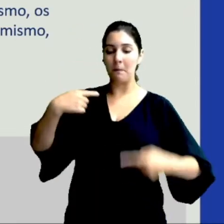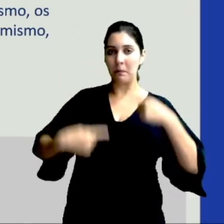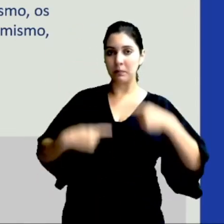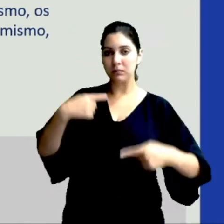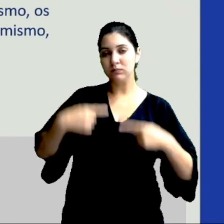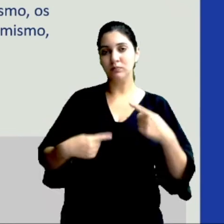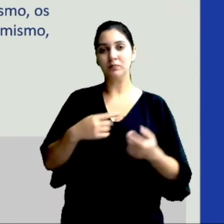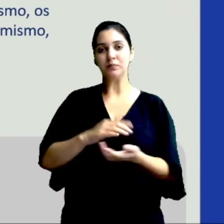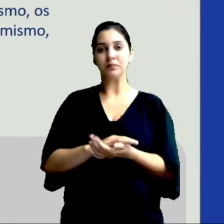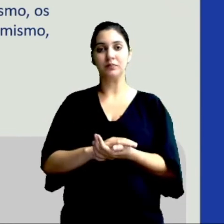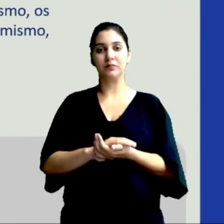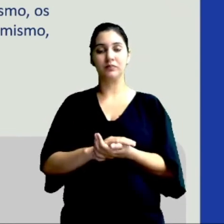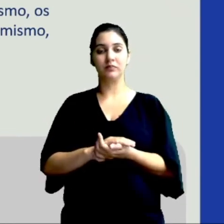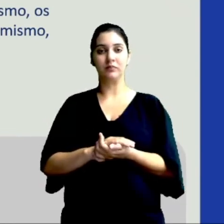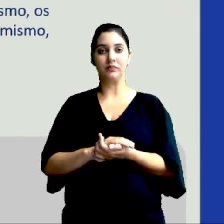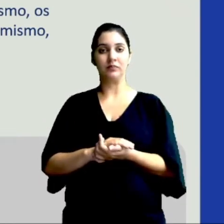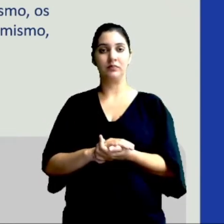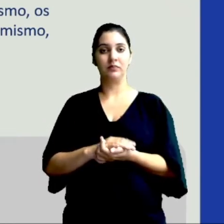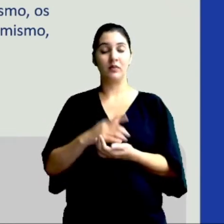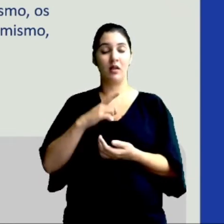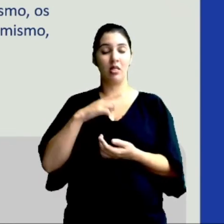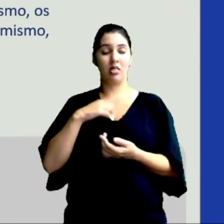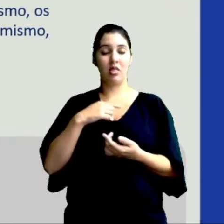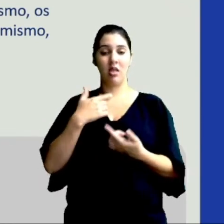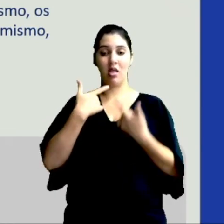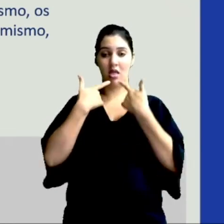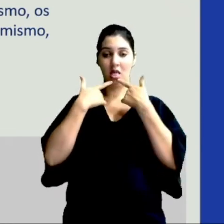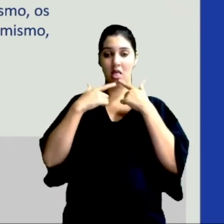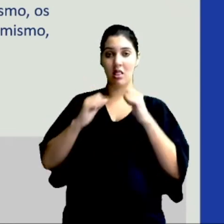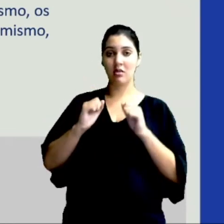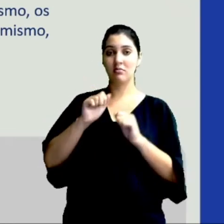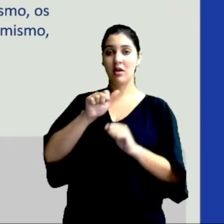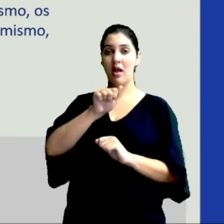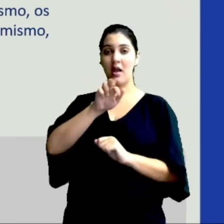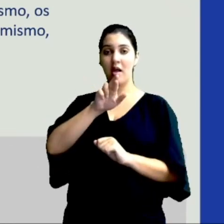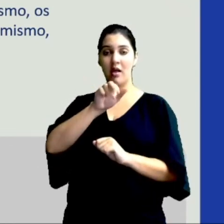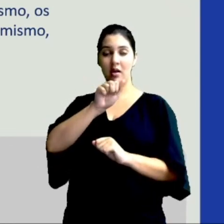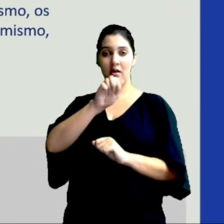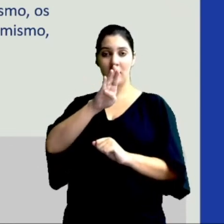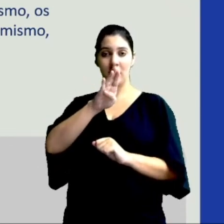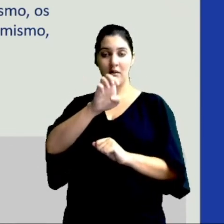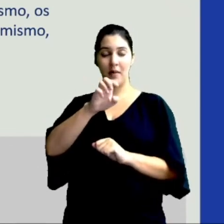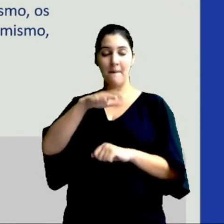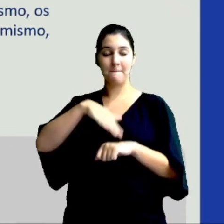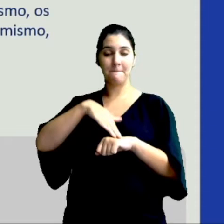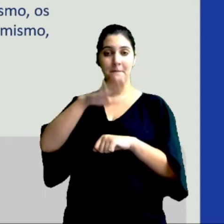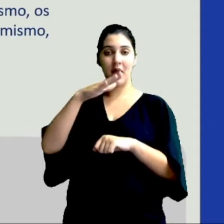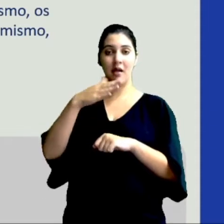né, tem um idioma arábico mais moderno, mas a população